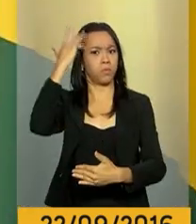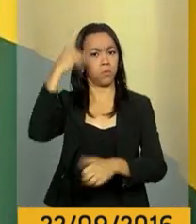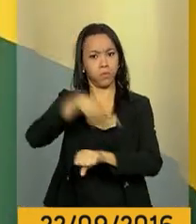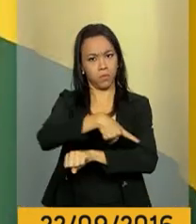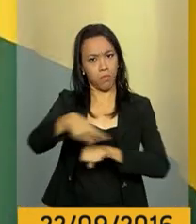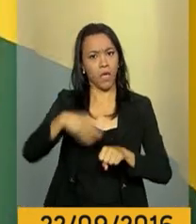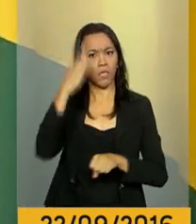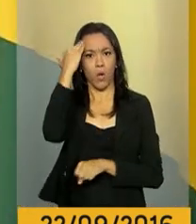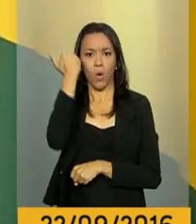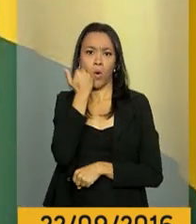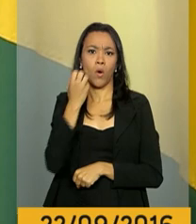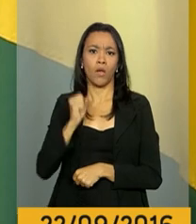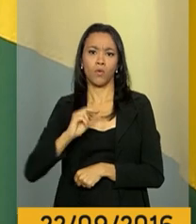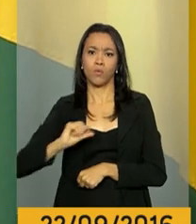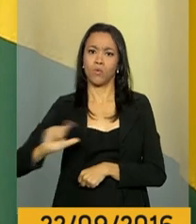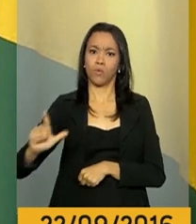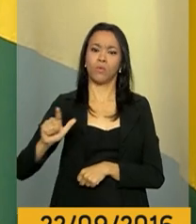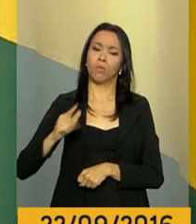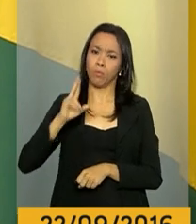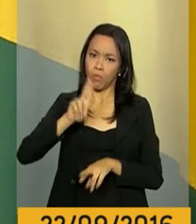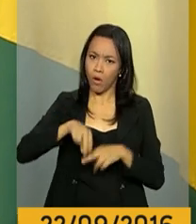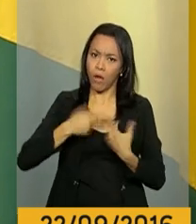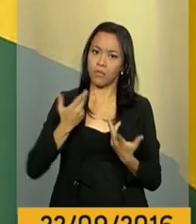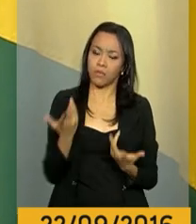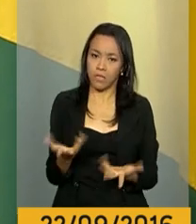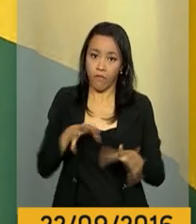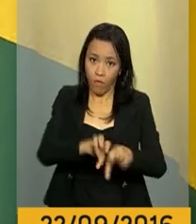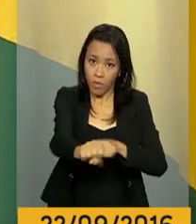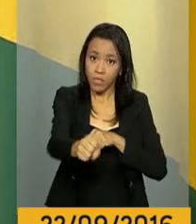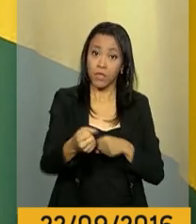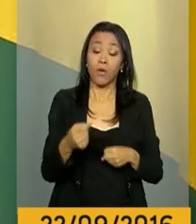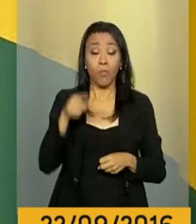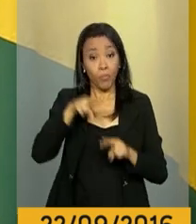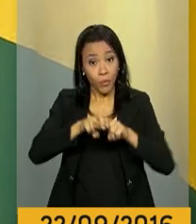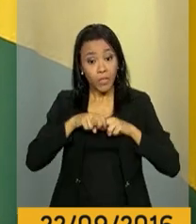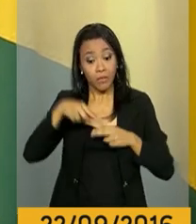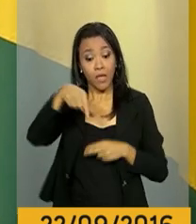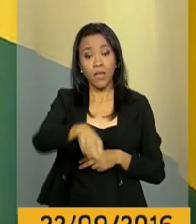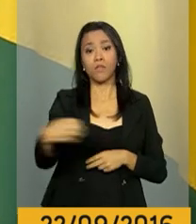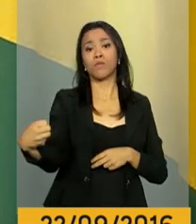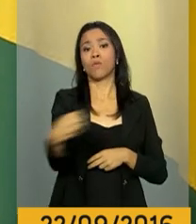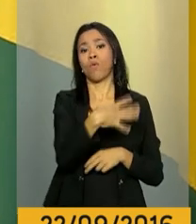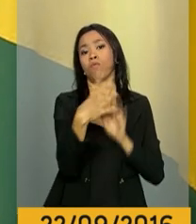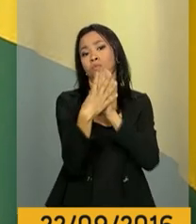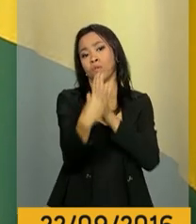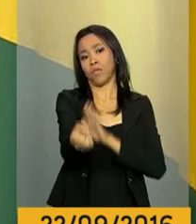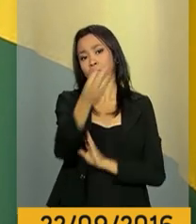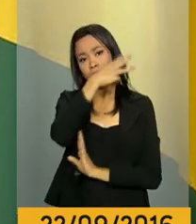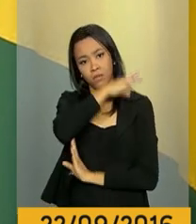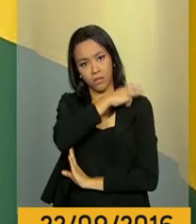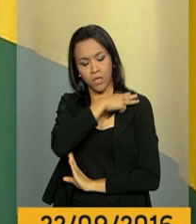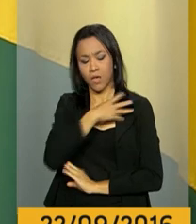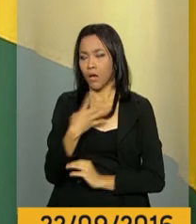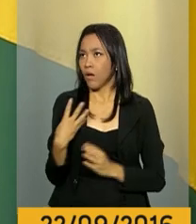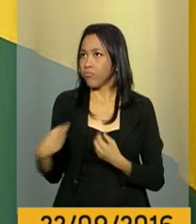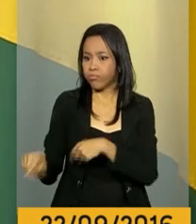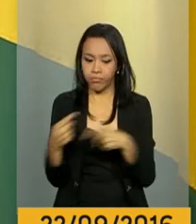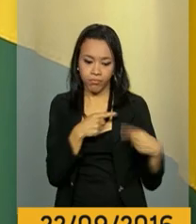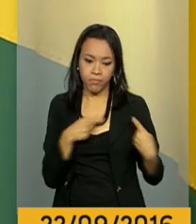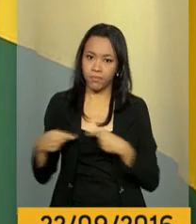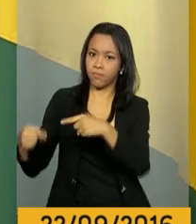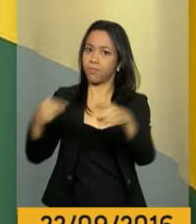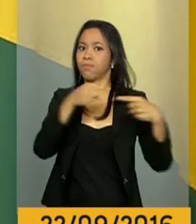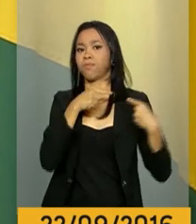dessa formação e por isso mesmo Que este novo ensino médio depois de largamente debatido ele